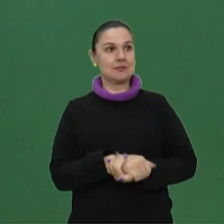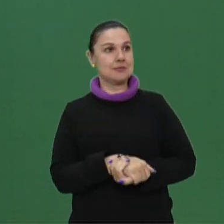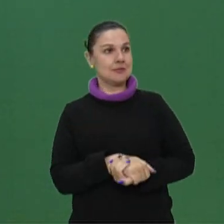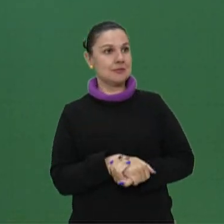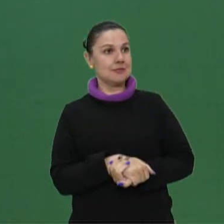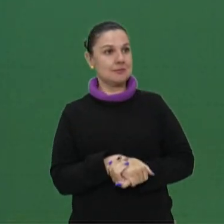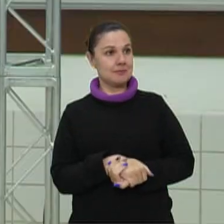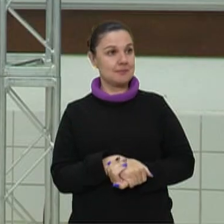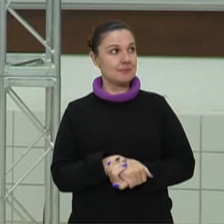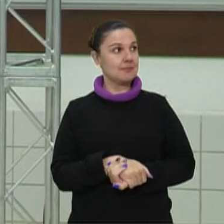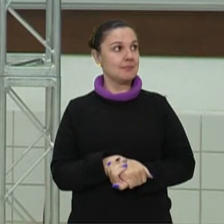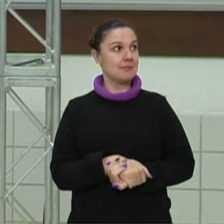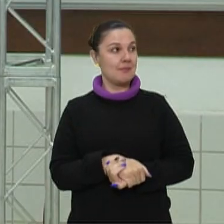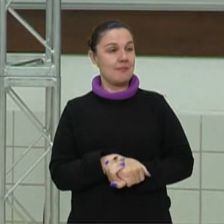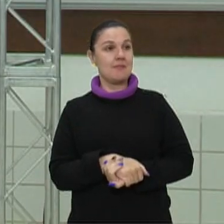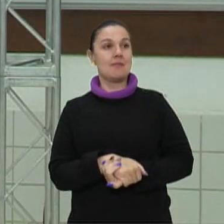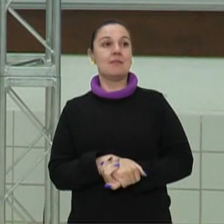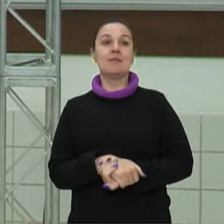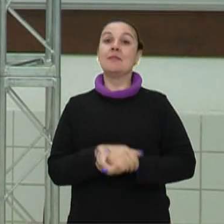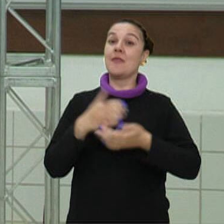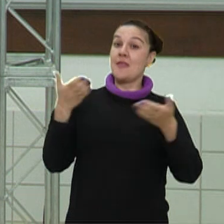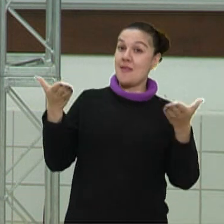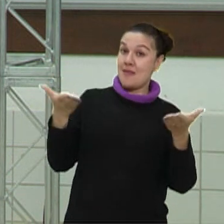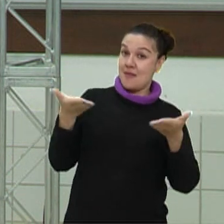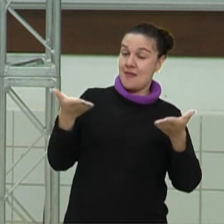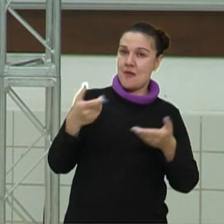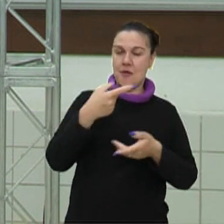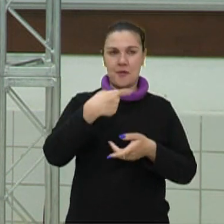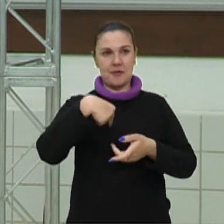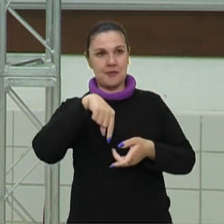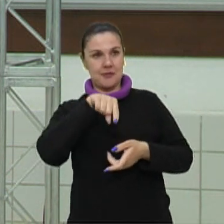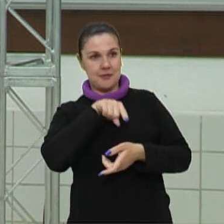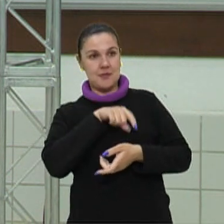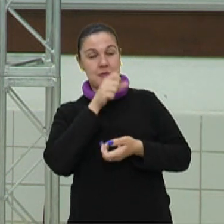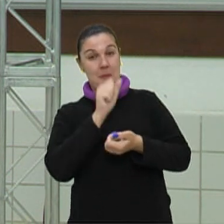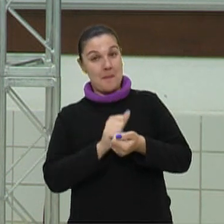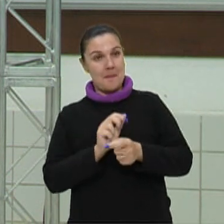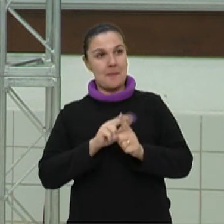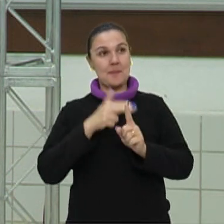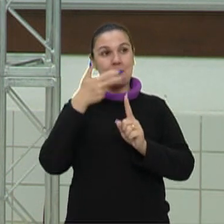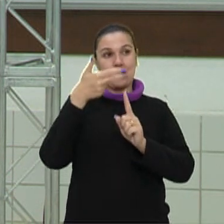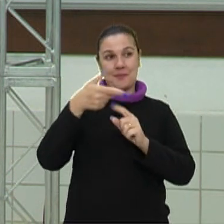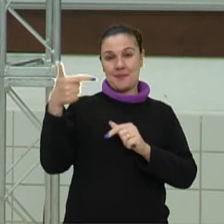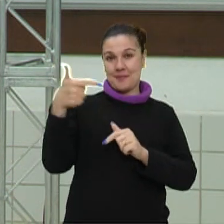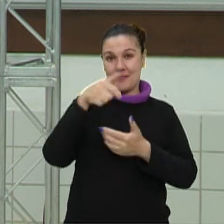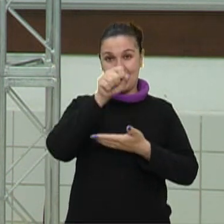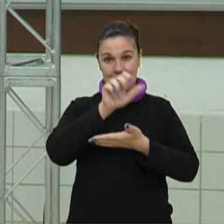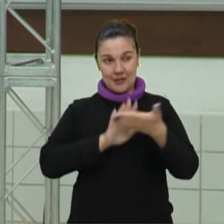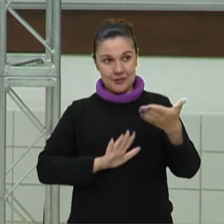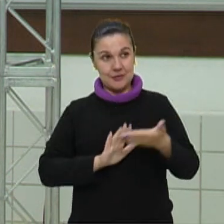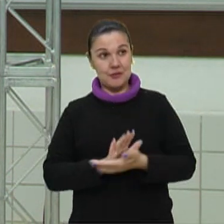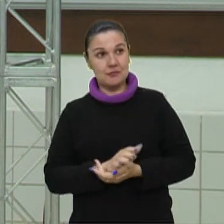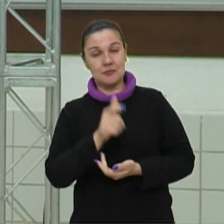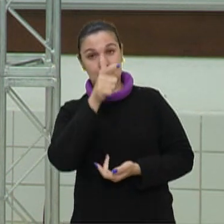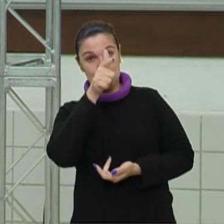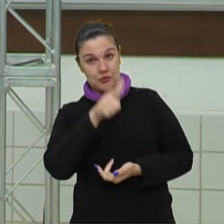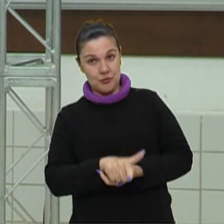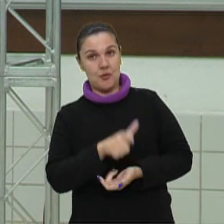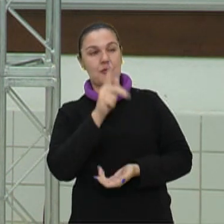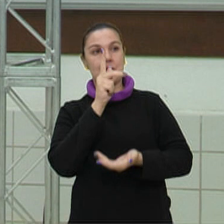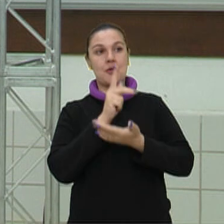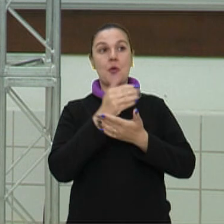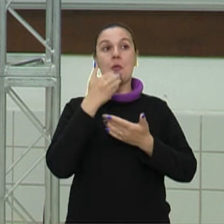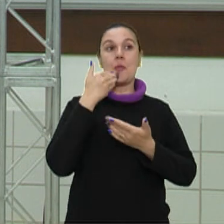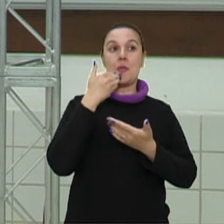Conjunto de solução aí. Agora vamos, né? Agora sim vamos para o próximo exercício, né? Então, de novo, o